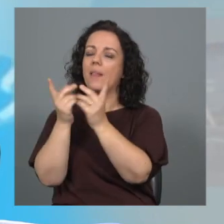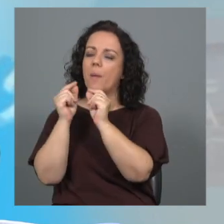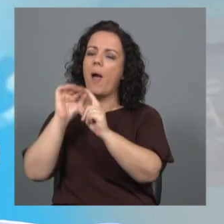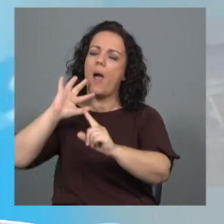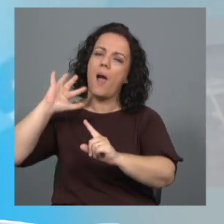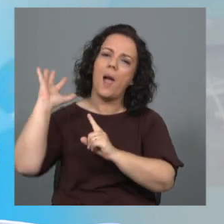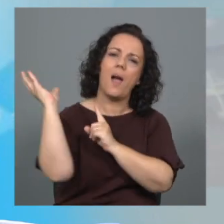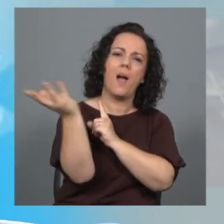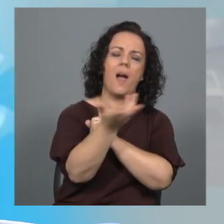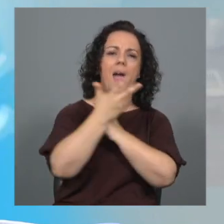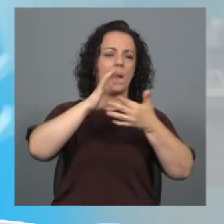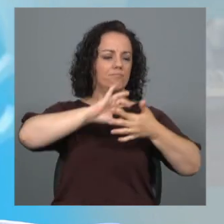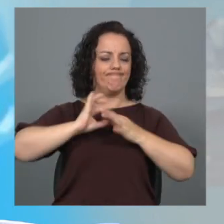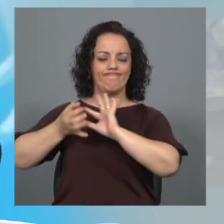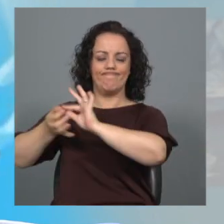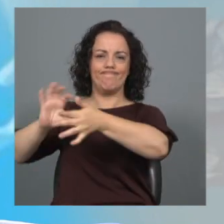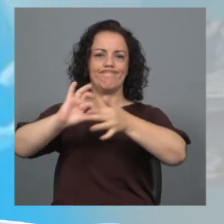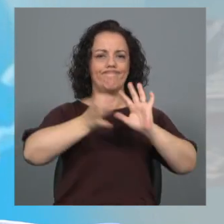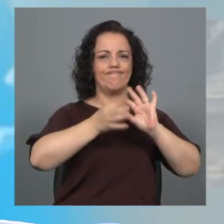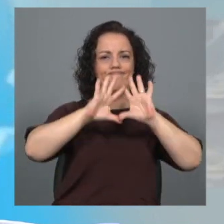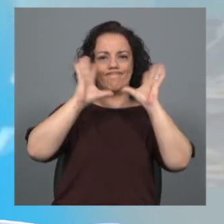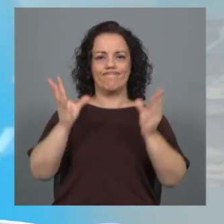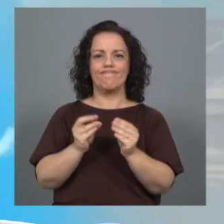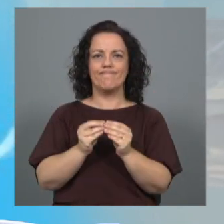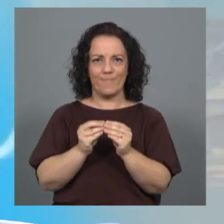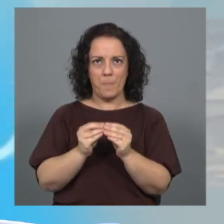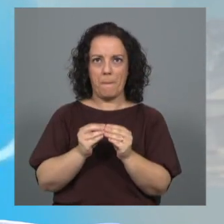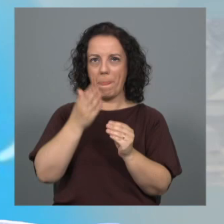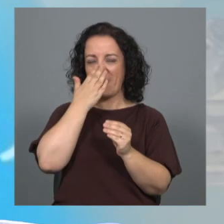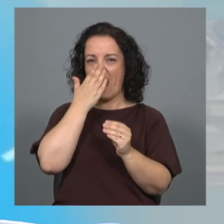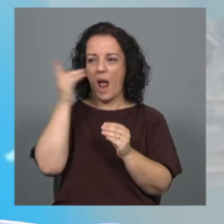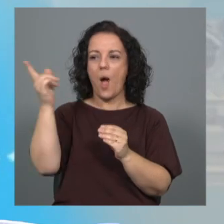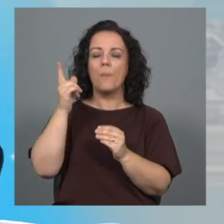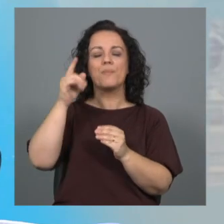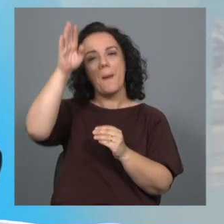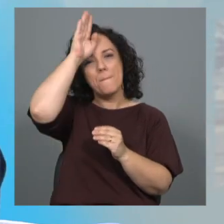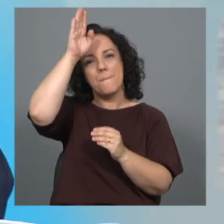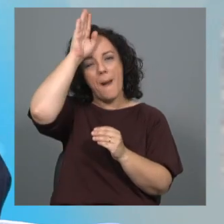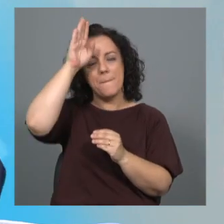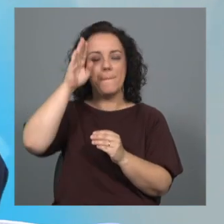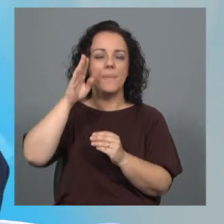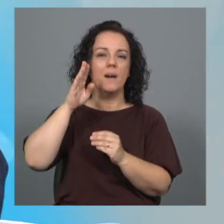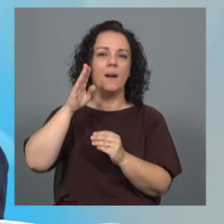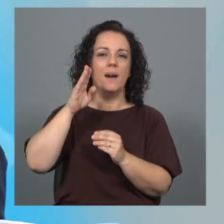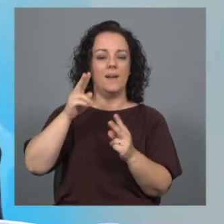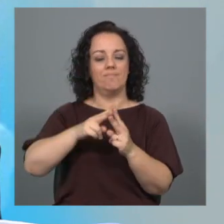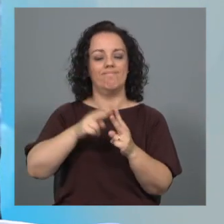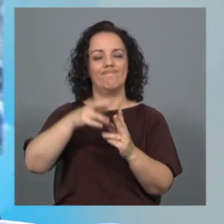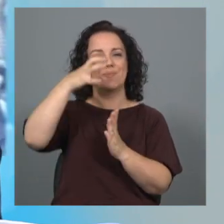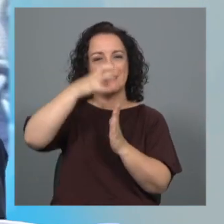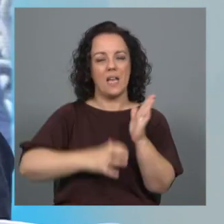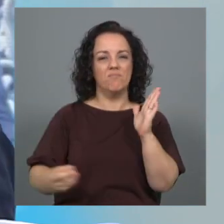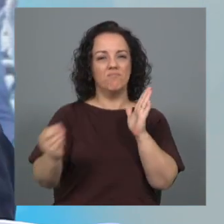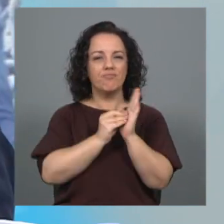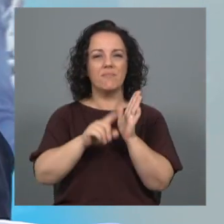dimensão de uma ecologia integral. No fundo, estes dois gritos que o Papa vai sempre mantendo ao longo dos seus textos, que é